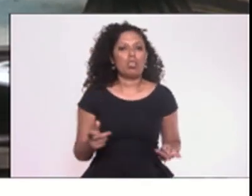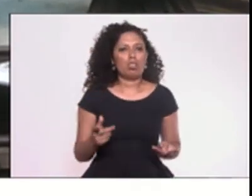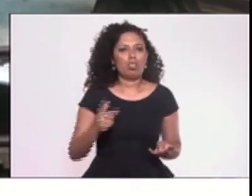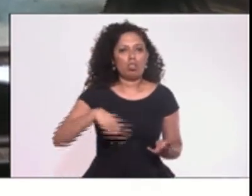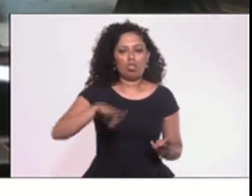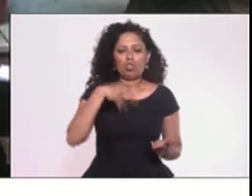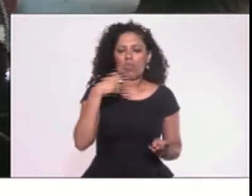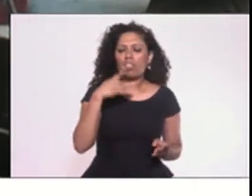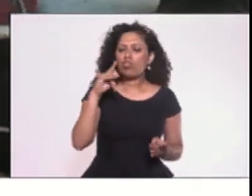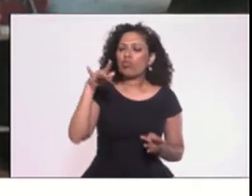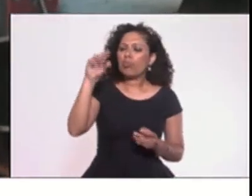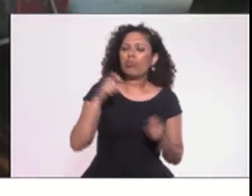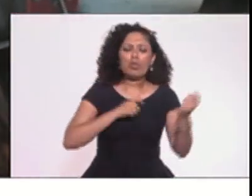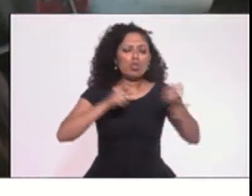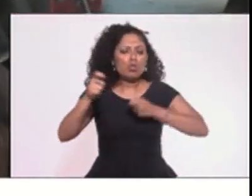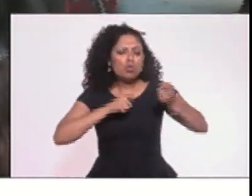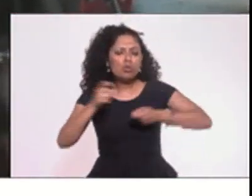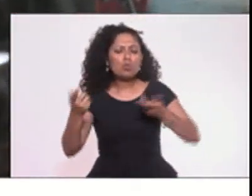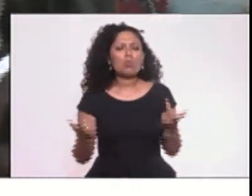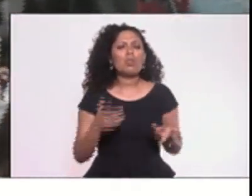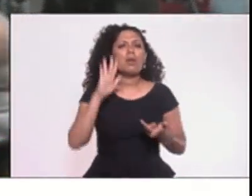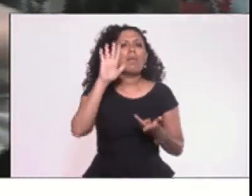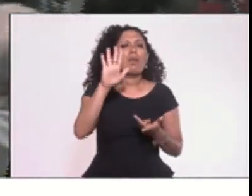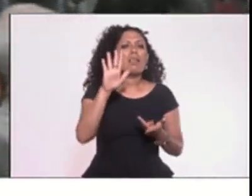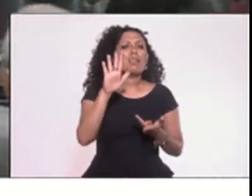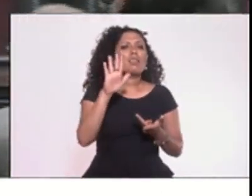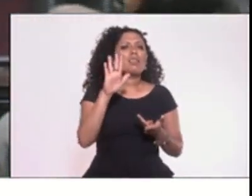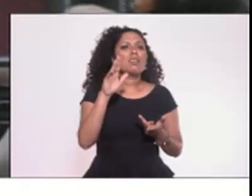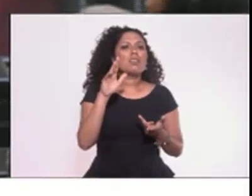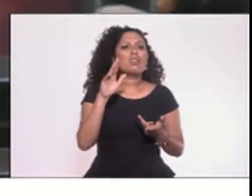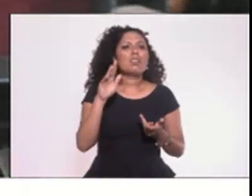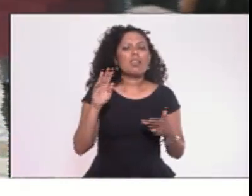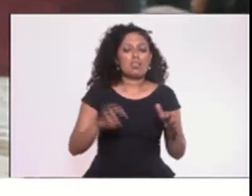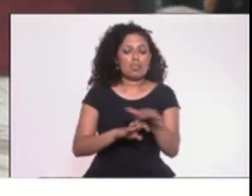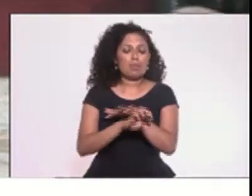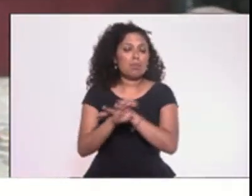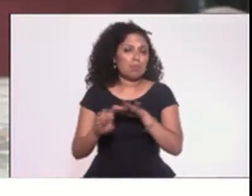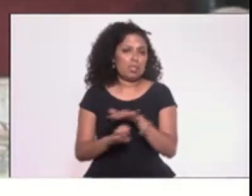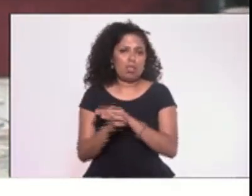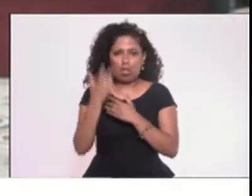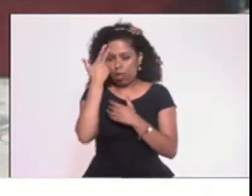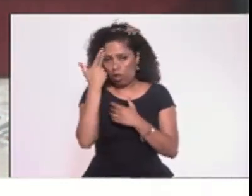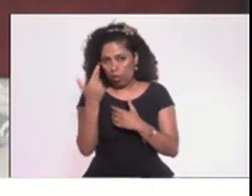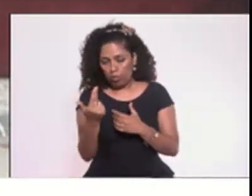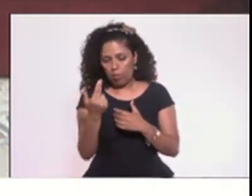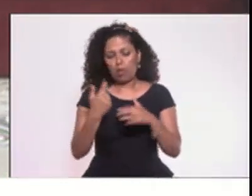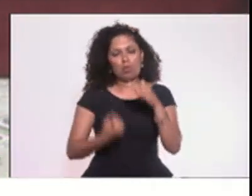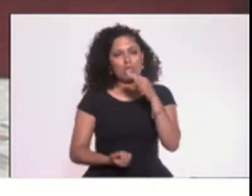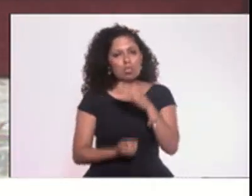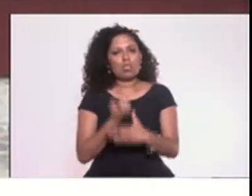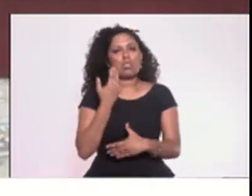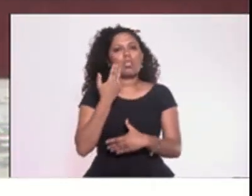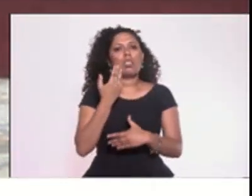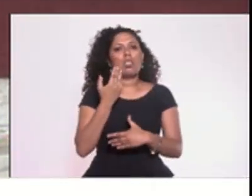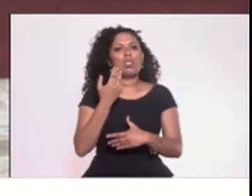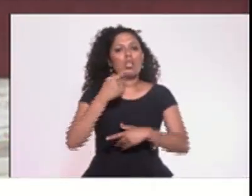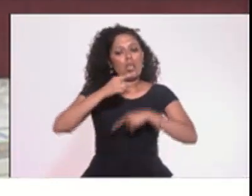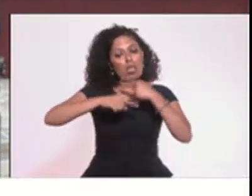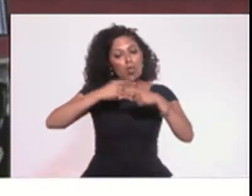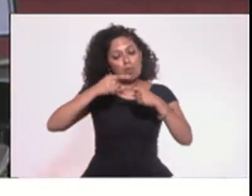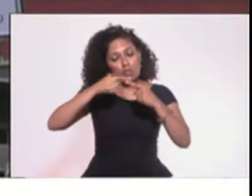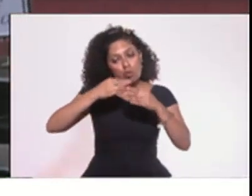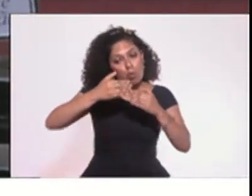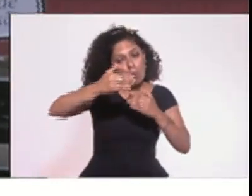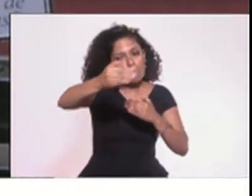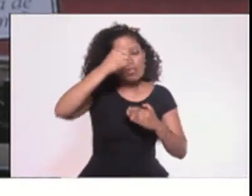fala de bioeconomia, de bio-startup, na verdade, as empresas tradicionais, elas são criadas e depois elas começam a